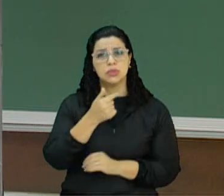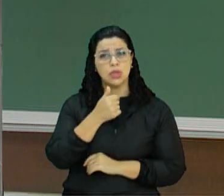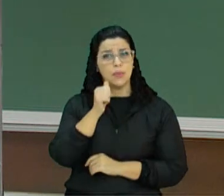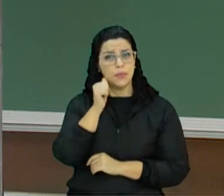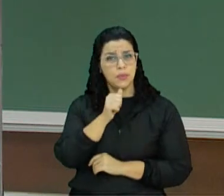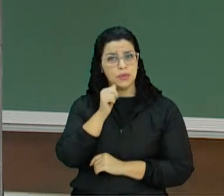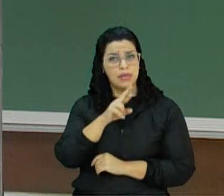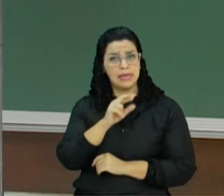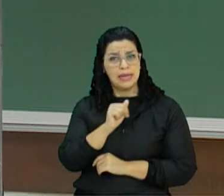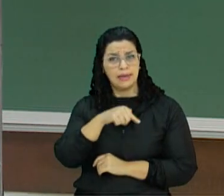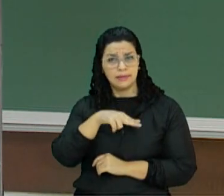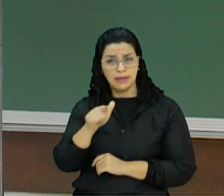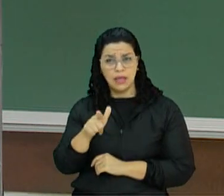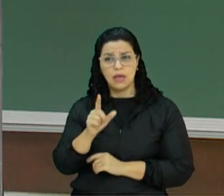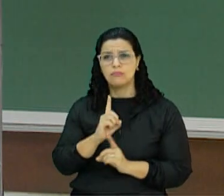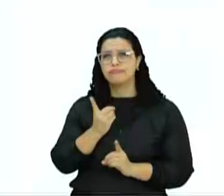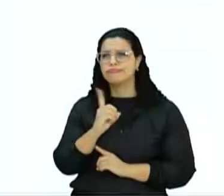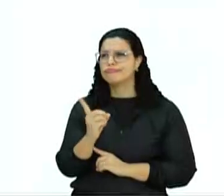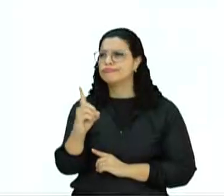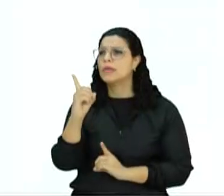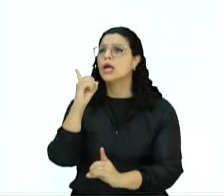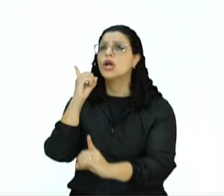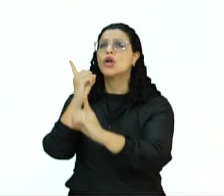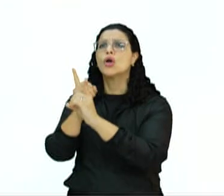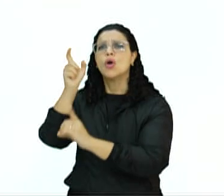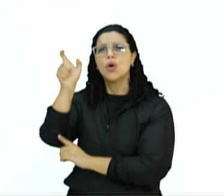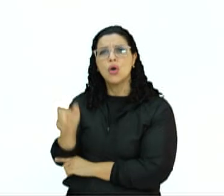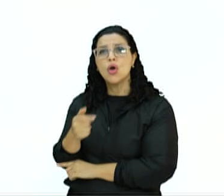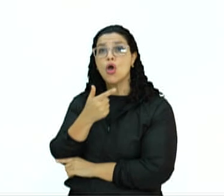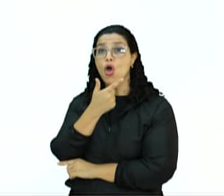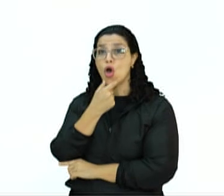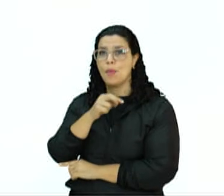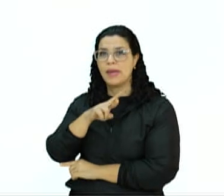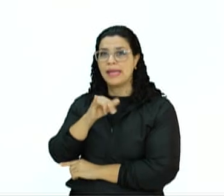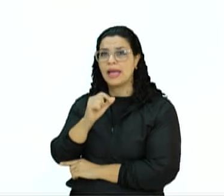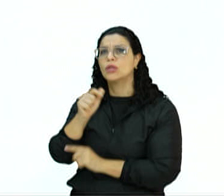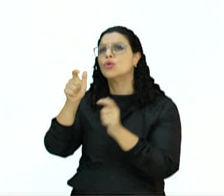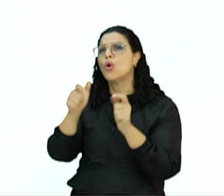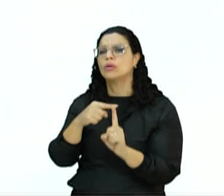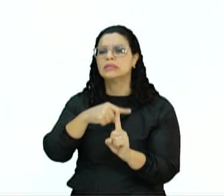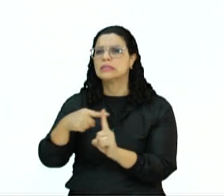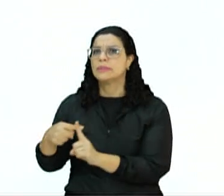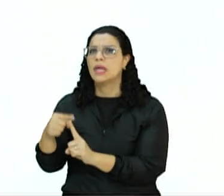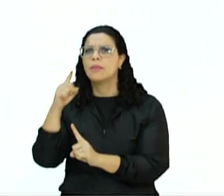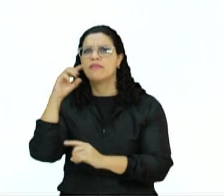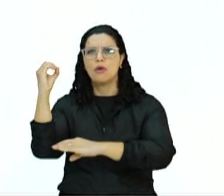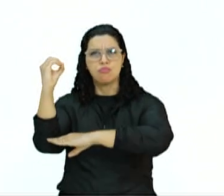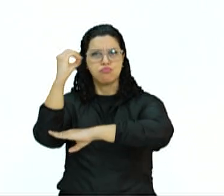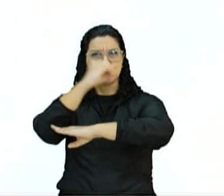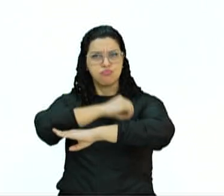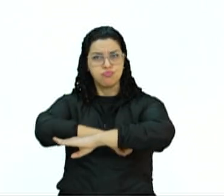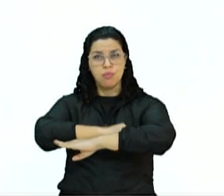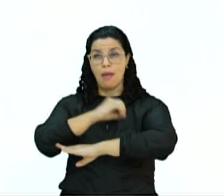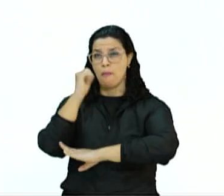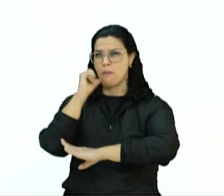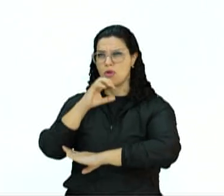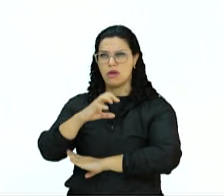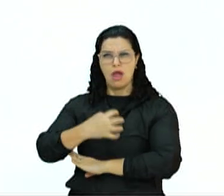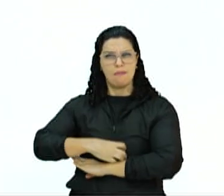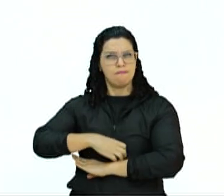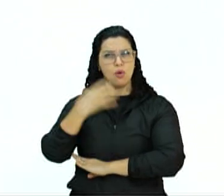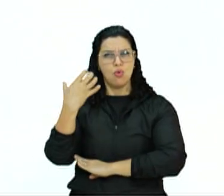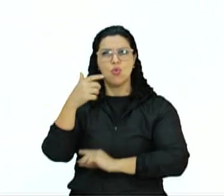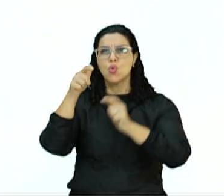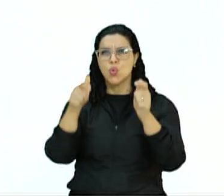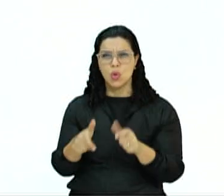para vocês. Raquel vai ao encontro de Ricardo em um cemitério para ver o pôr do sol. Ela fica revoltada com